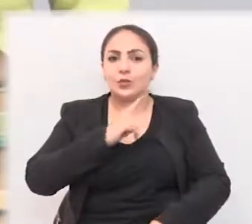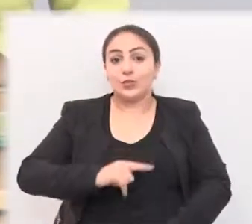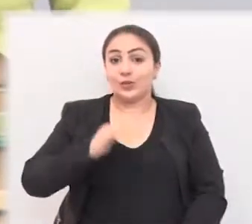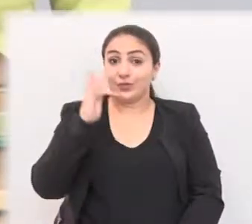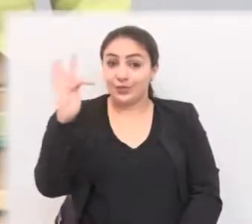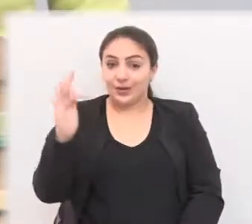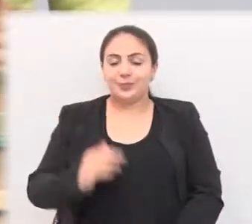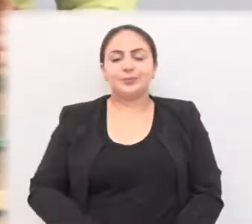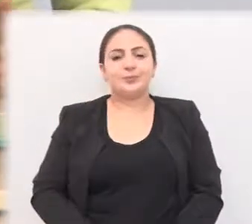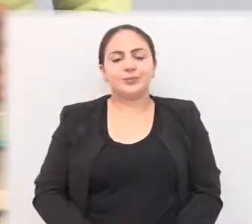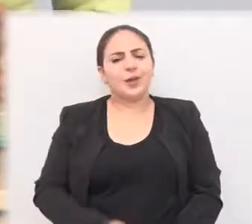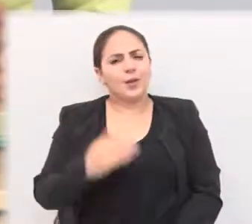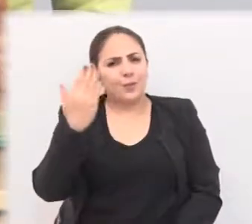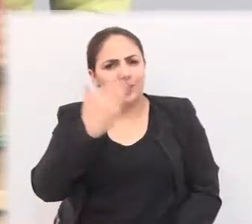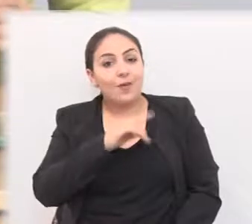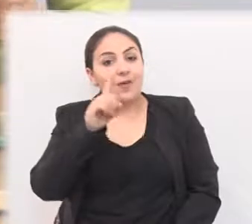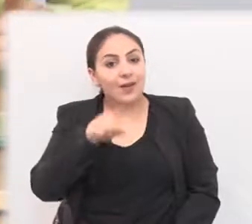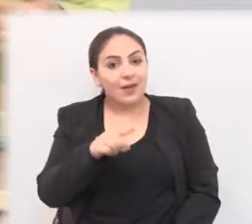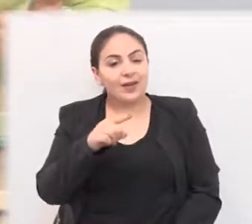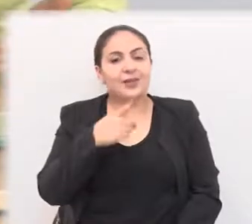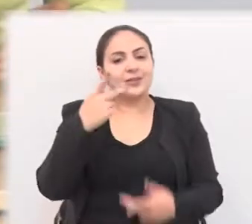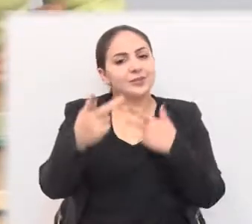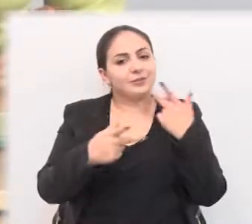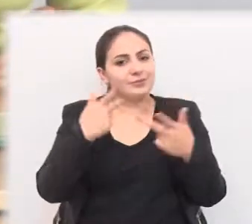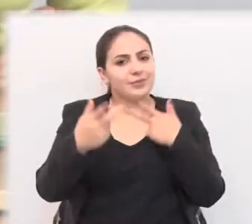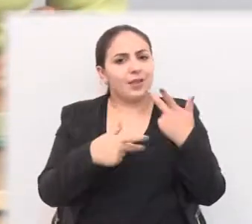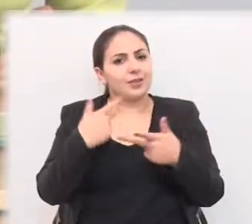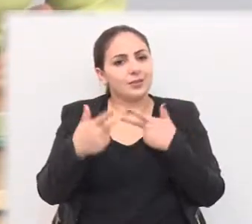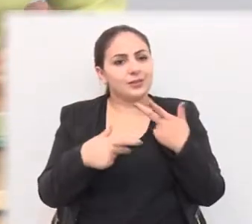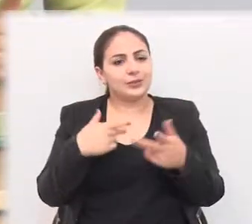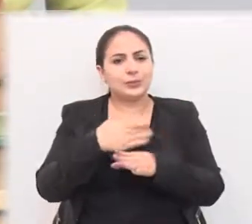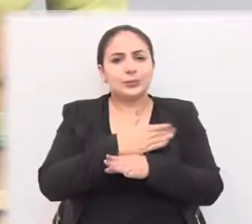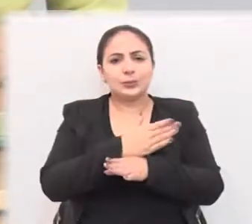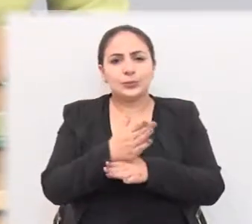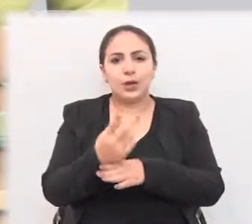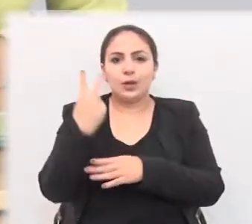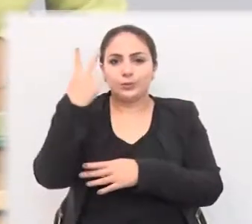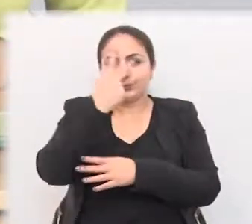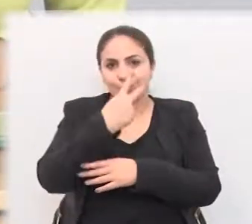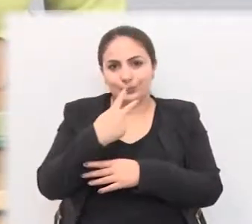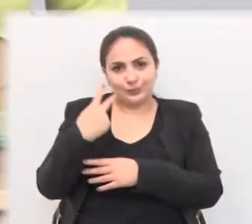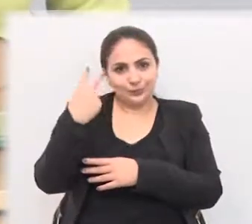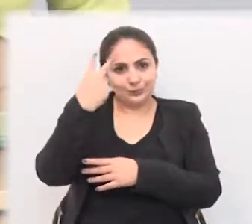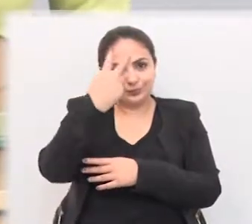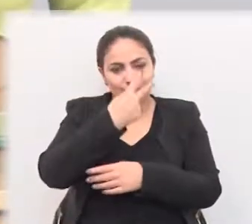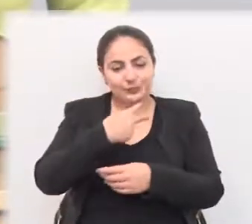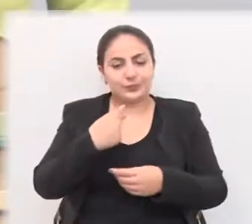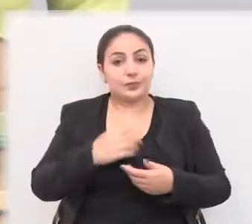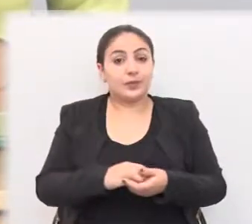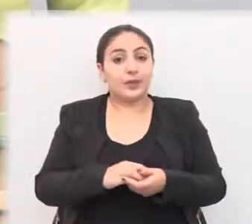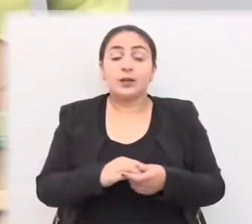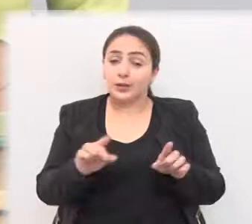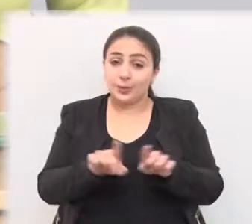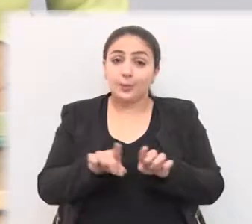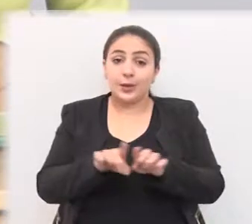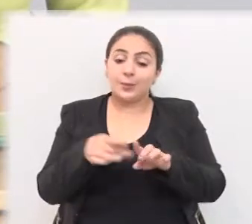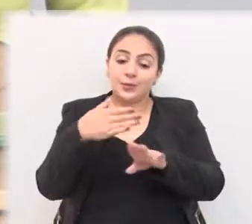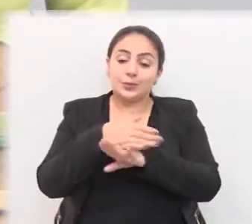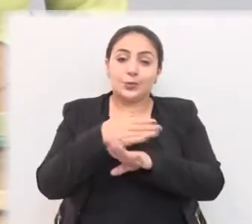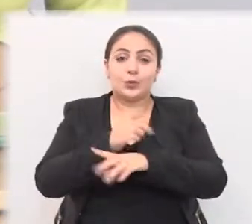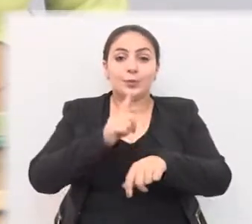governo federal. Prova disso é que os discursos se estenderam por cerca de 2 horas. Quem também